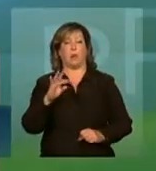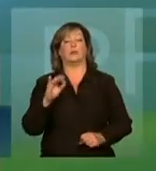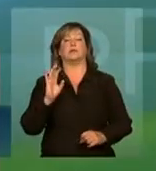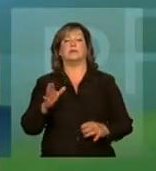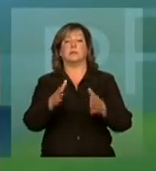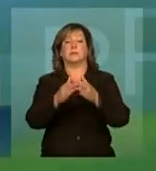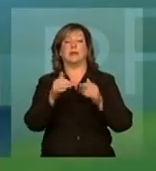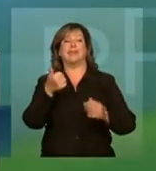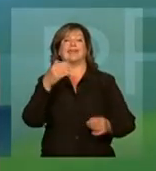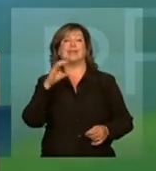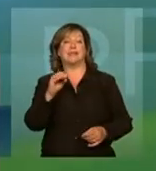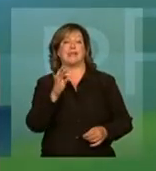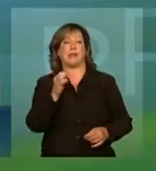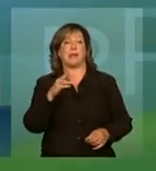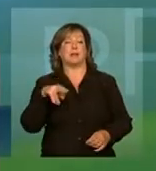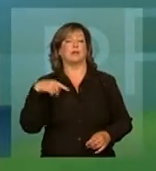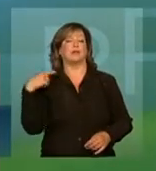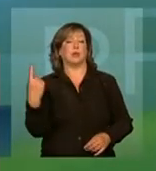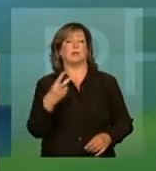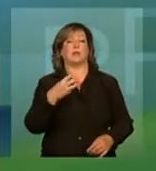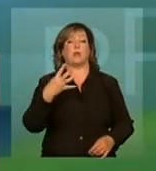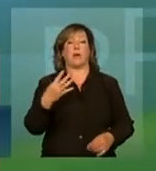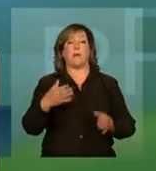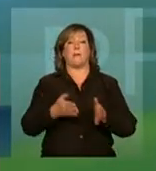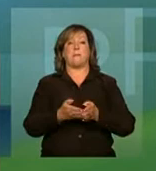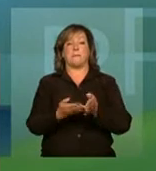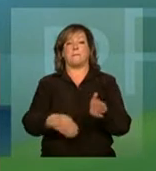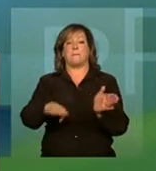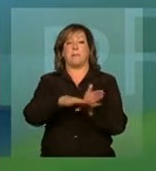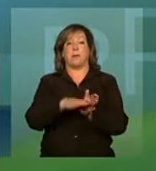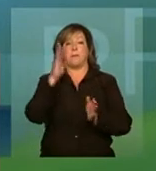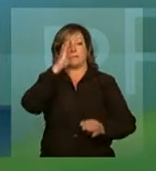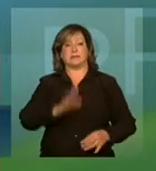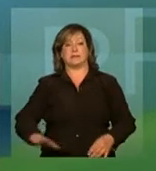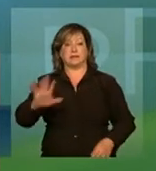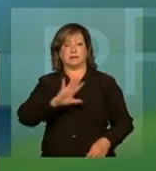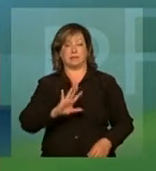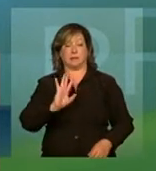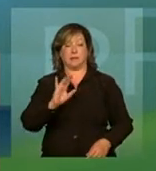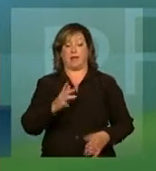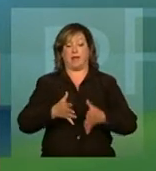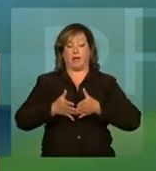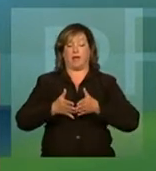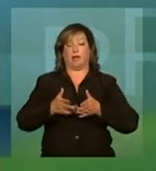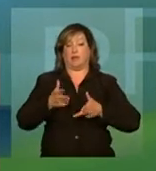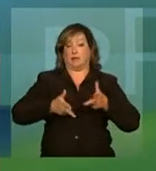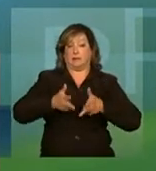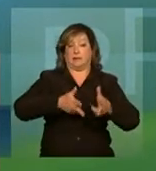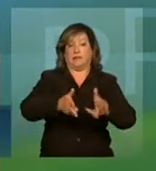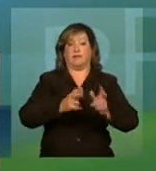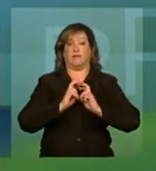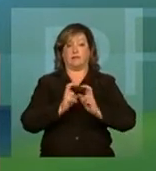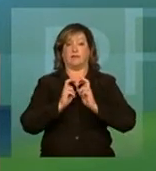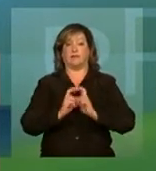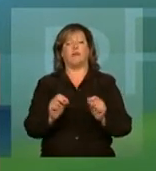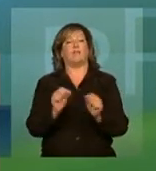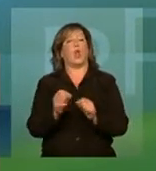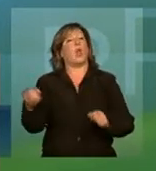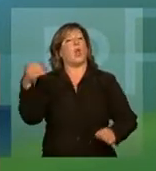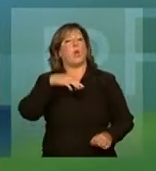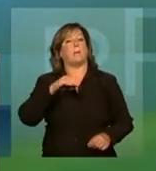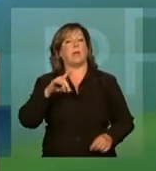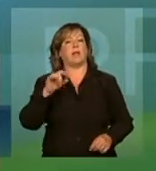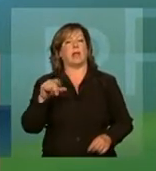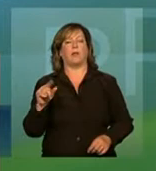todos os 34 portos públicos brasileiros. Para as ferrovias, construímos um novo modelo, porém não inédito.